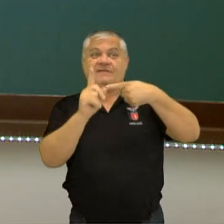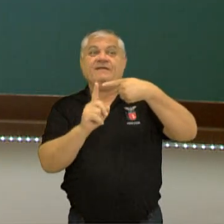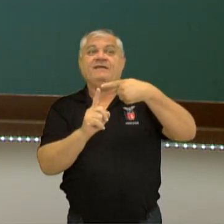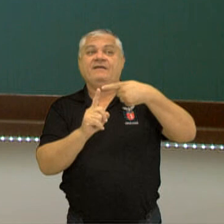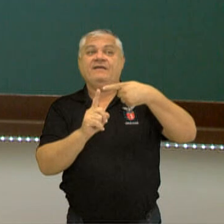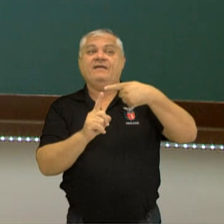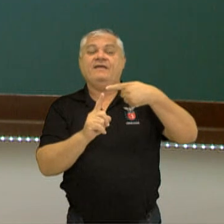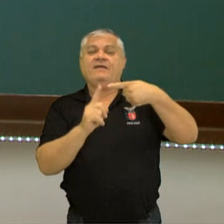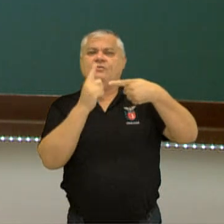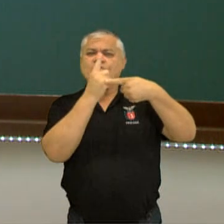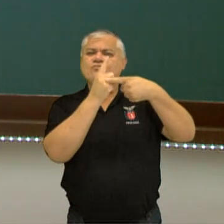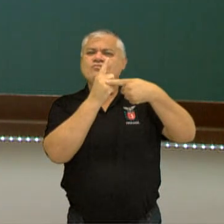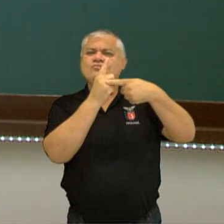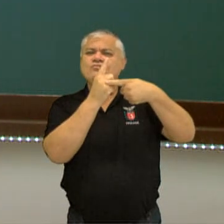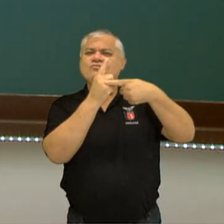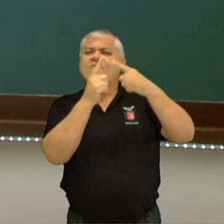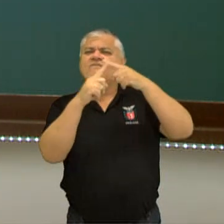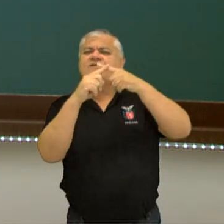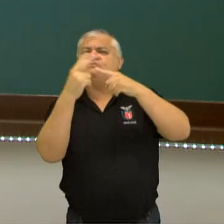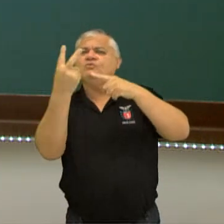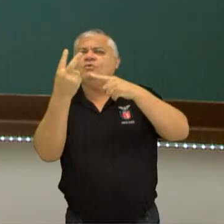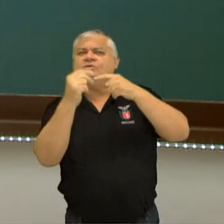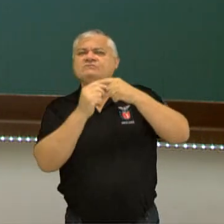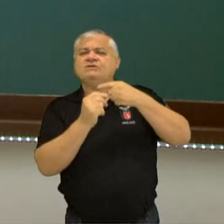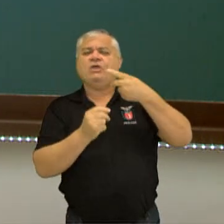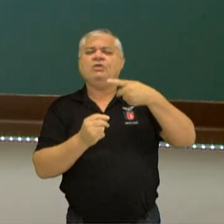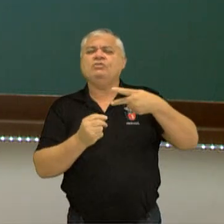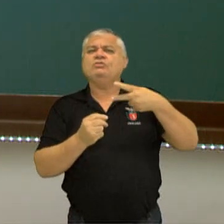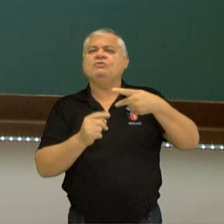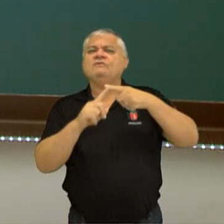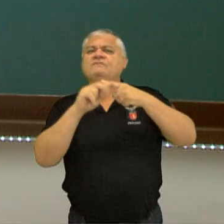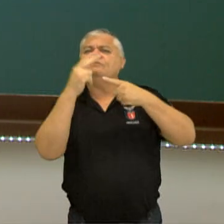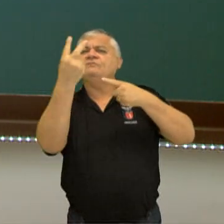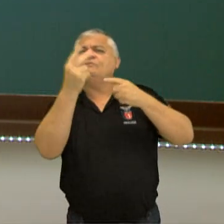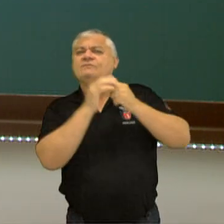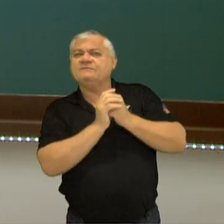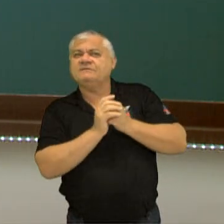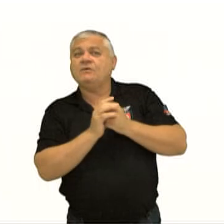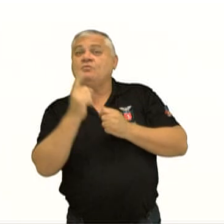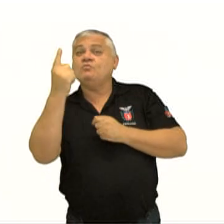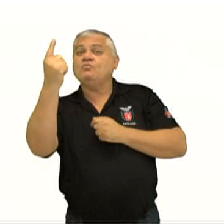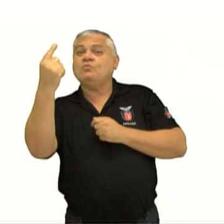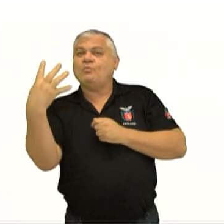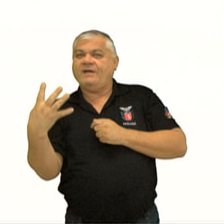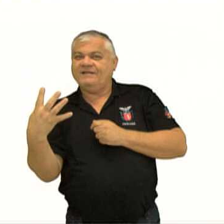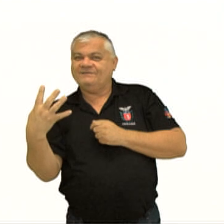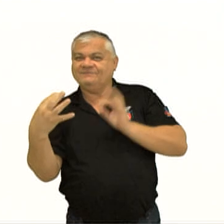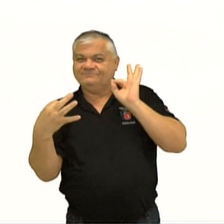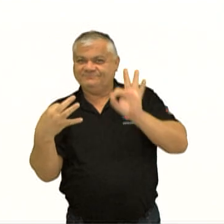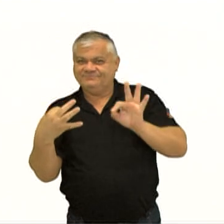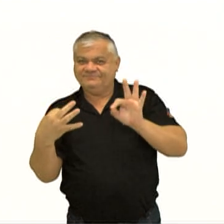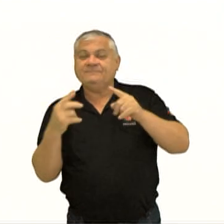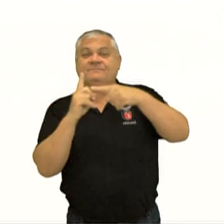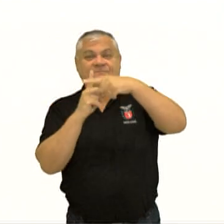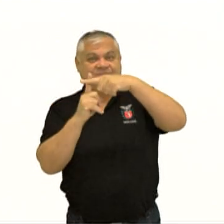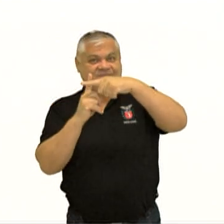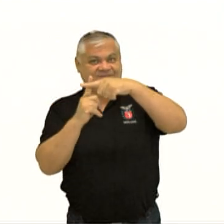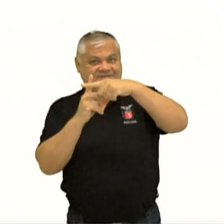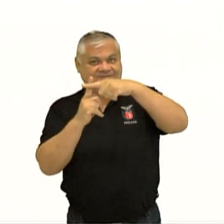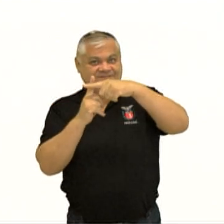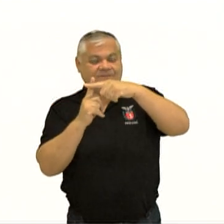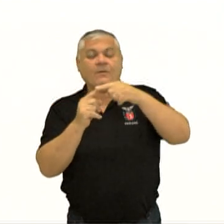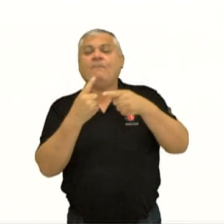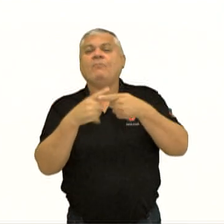é 1 ao quadrado, 2 ao quadrado. Então, vai ser um valor positivo. Por quê? Porque qualquer